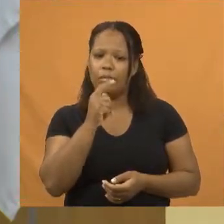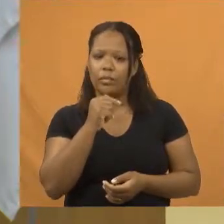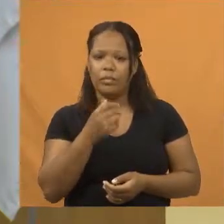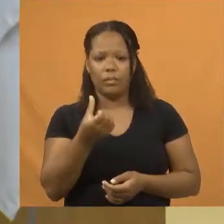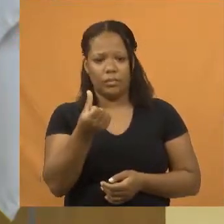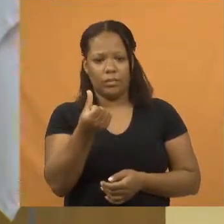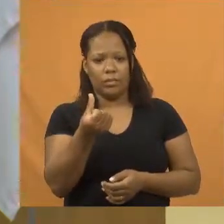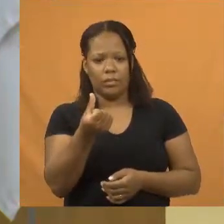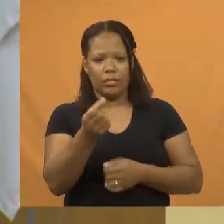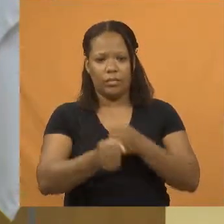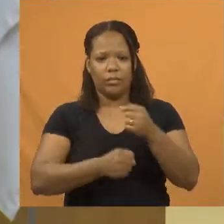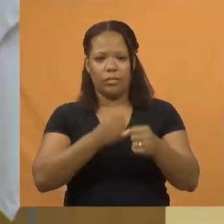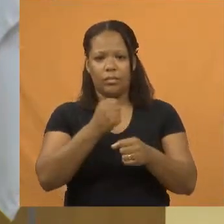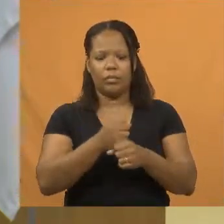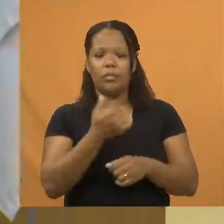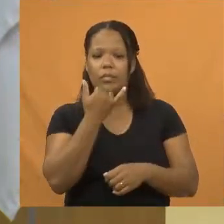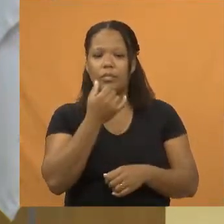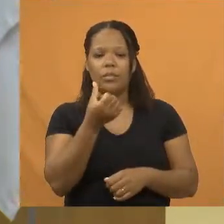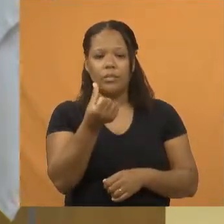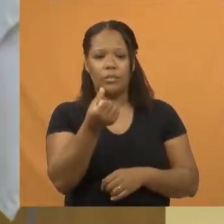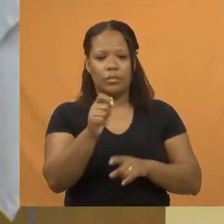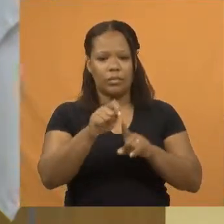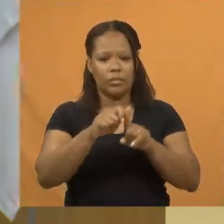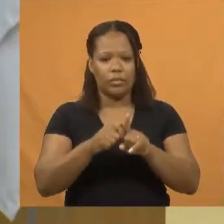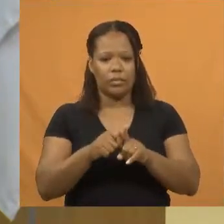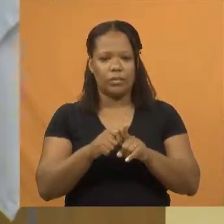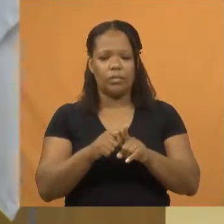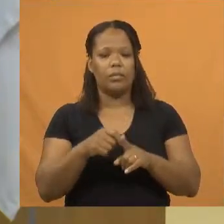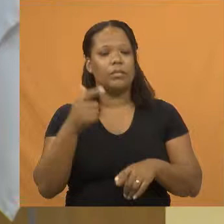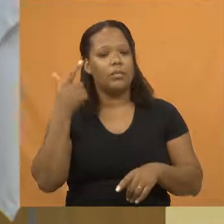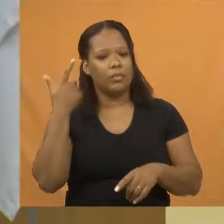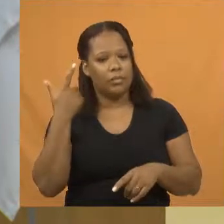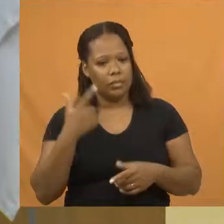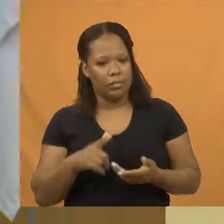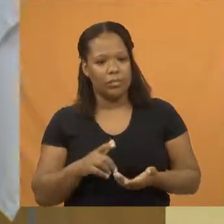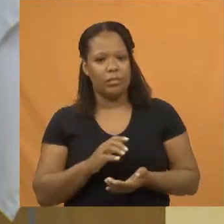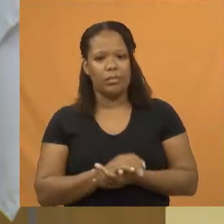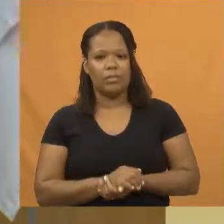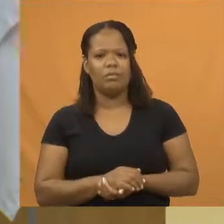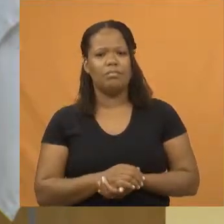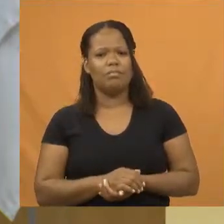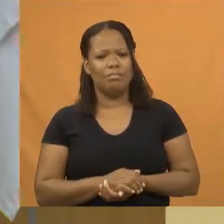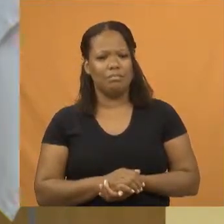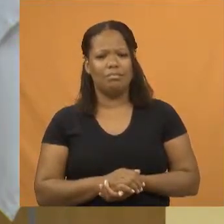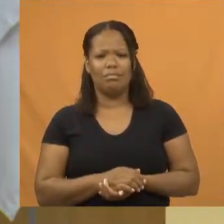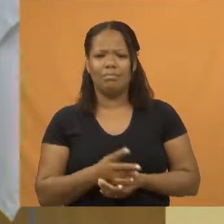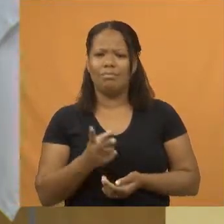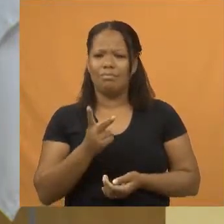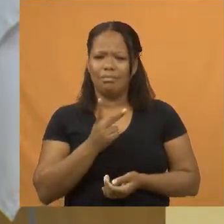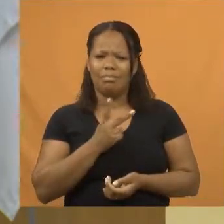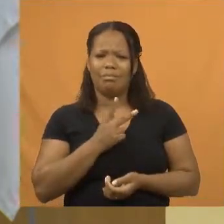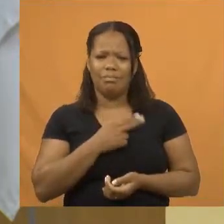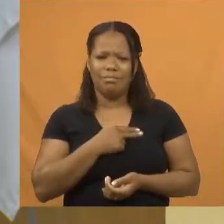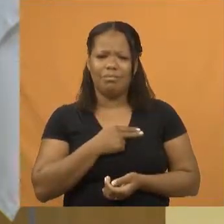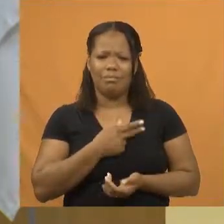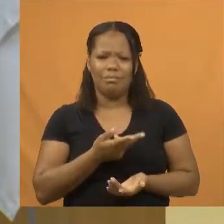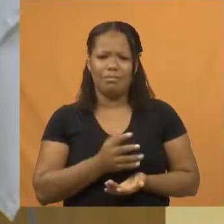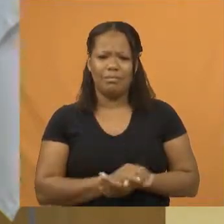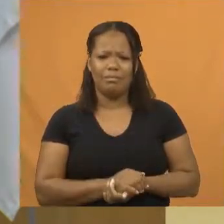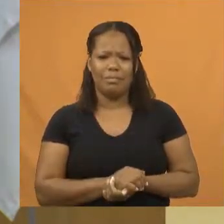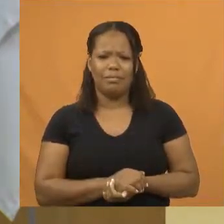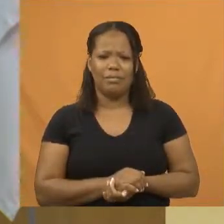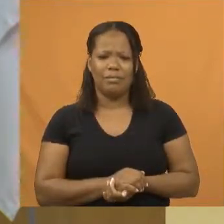de 6 meses para ter a concessão. É um verdadeiro absurdo, na medida em que